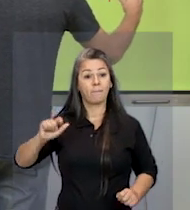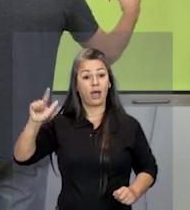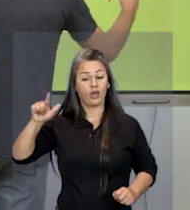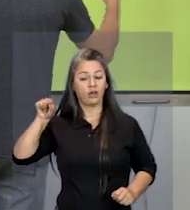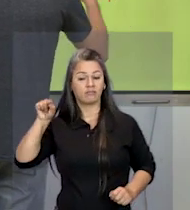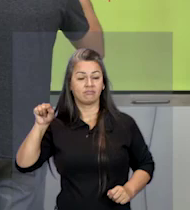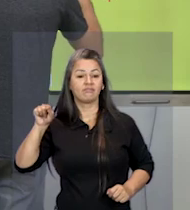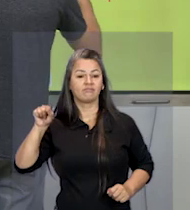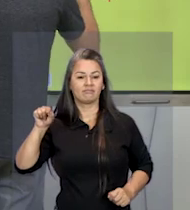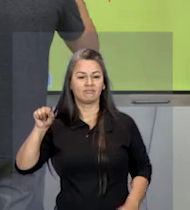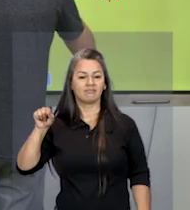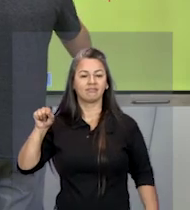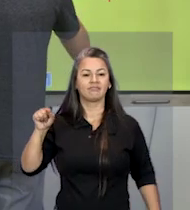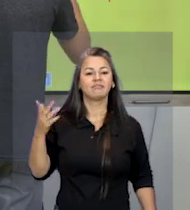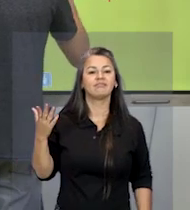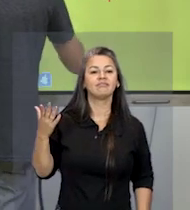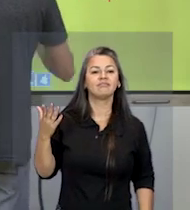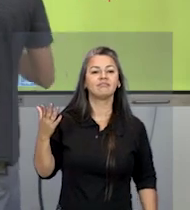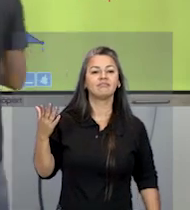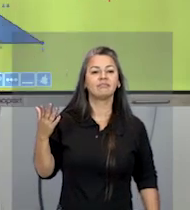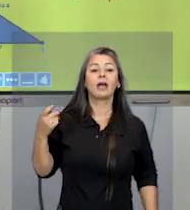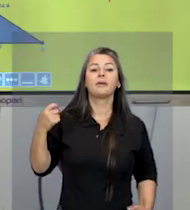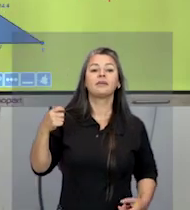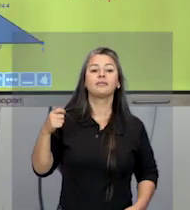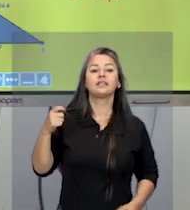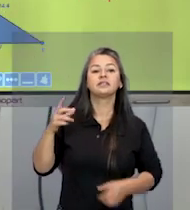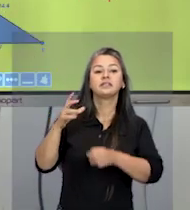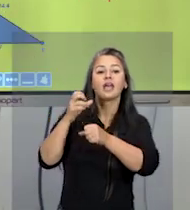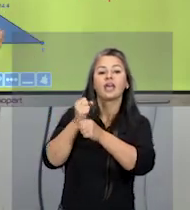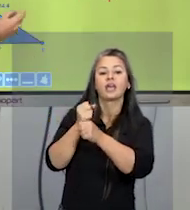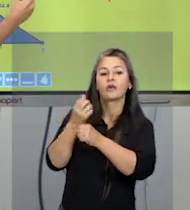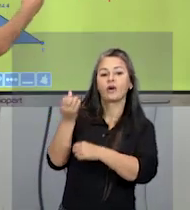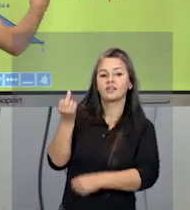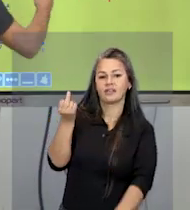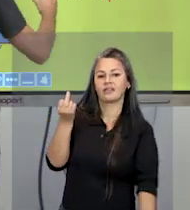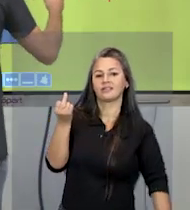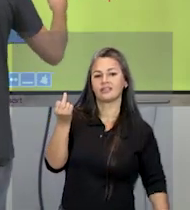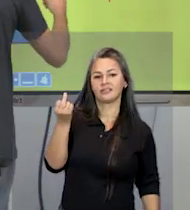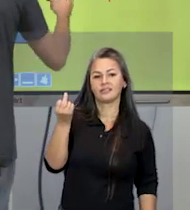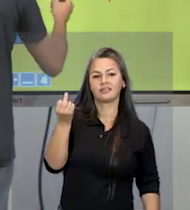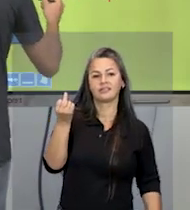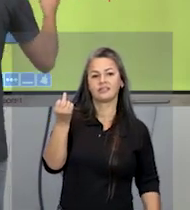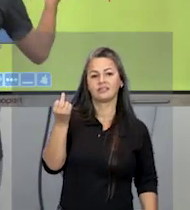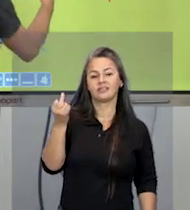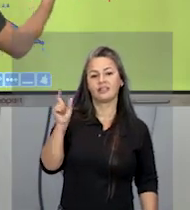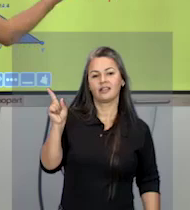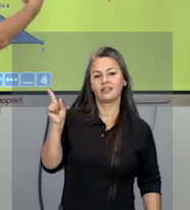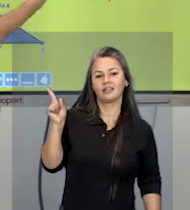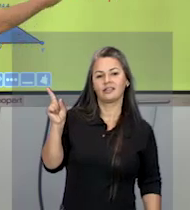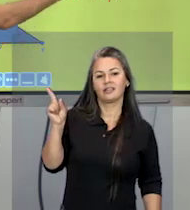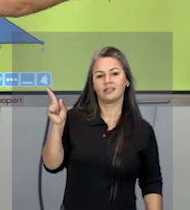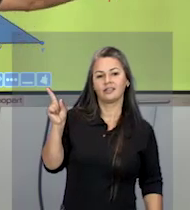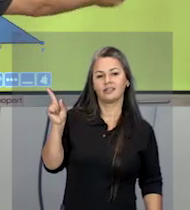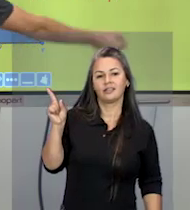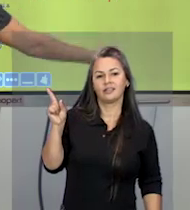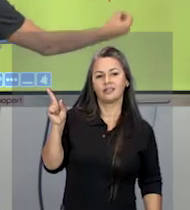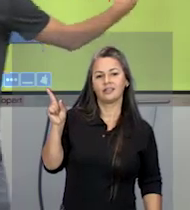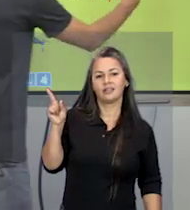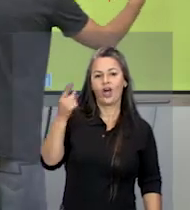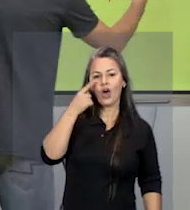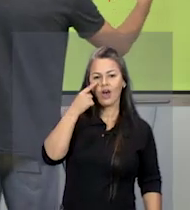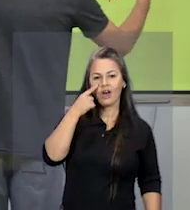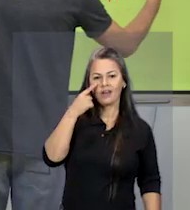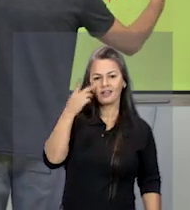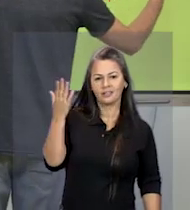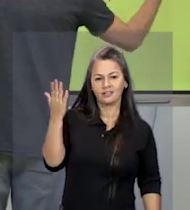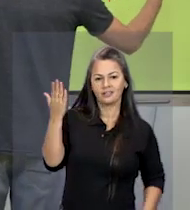14,4 tem que ser igual a 6, que é o intermediário, para 12. Observem que todas essas